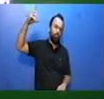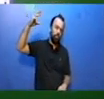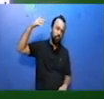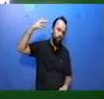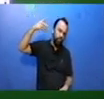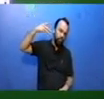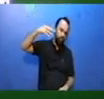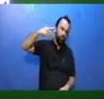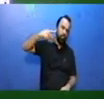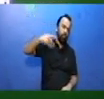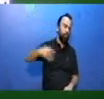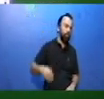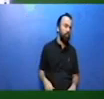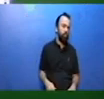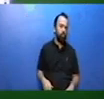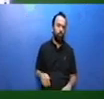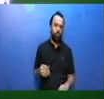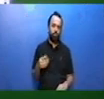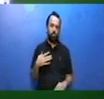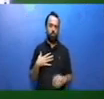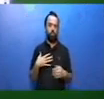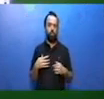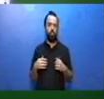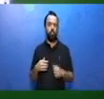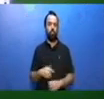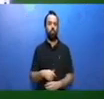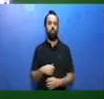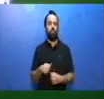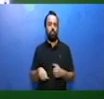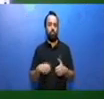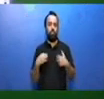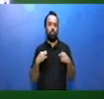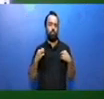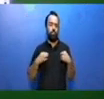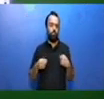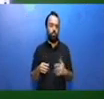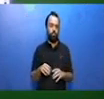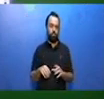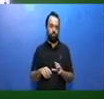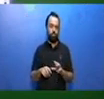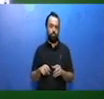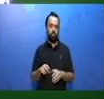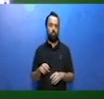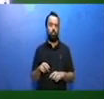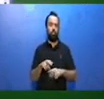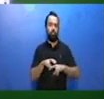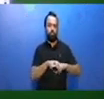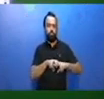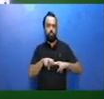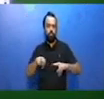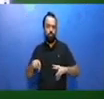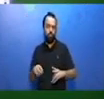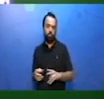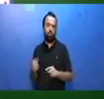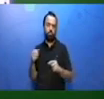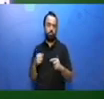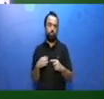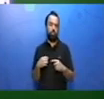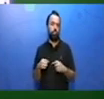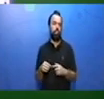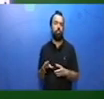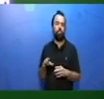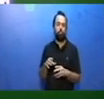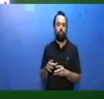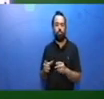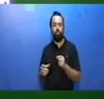tabuinhas da veneziana, eu me vesti e saí. Tomei o bonde para passar na nossa casa. Digo nossa,